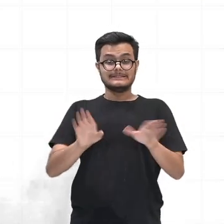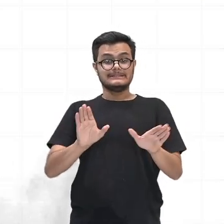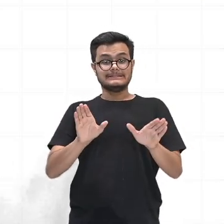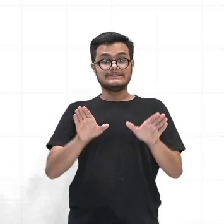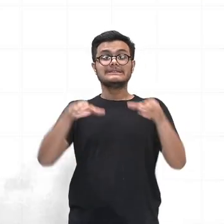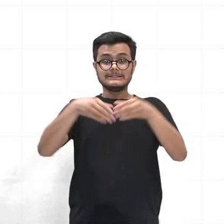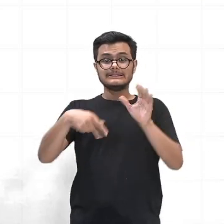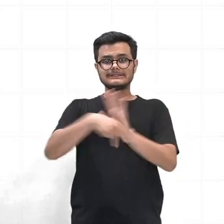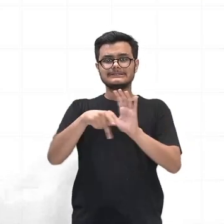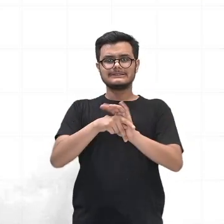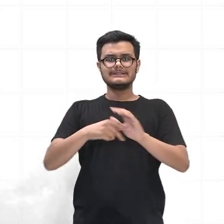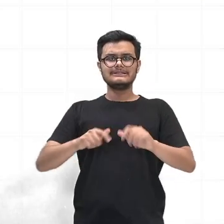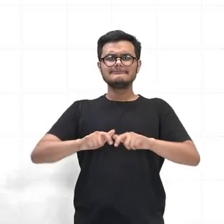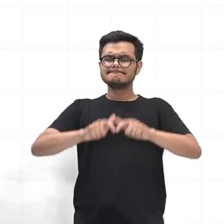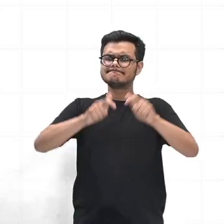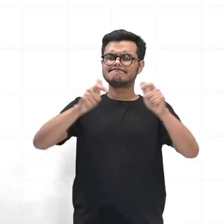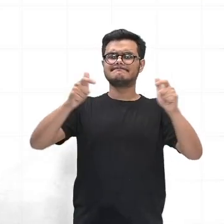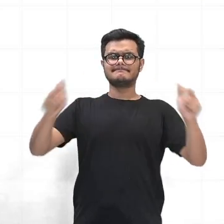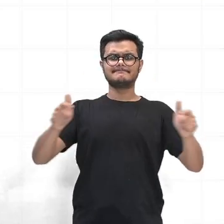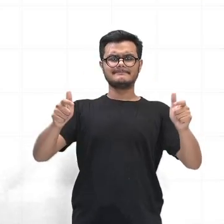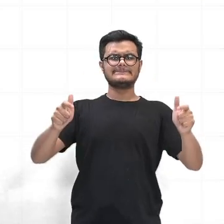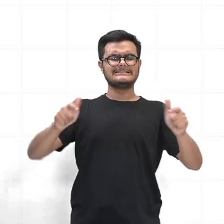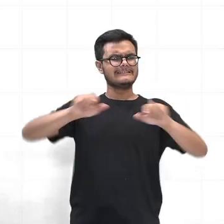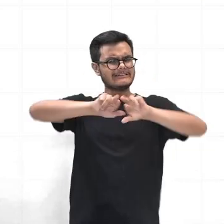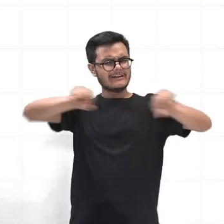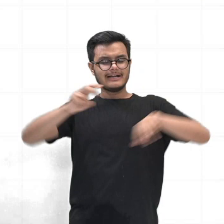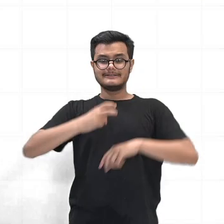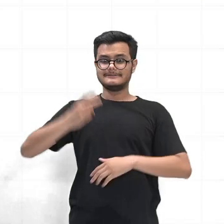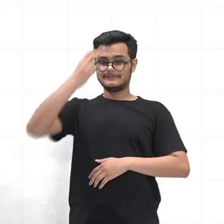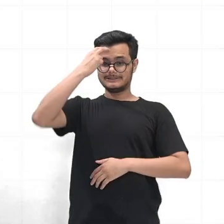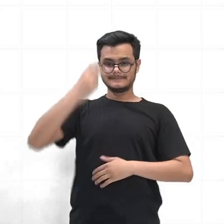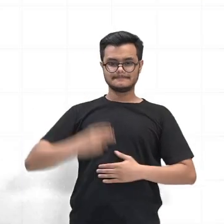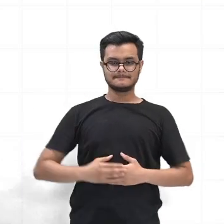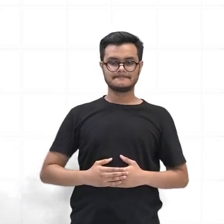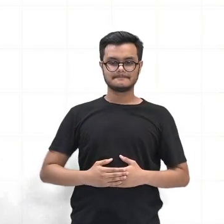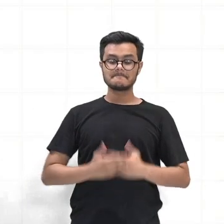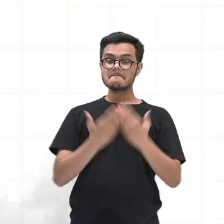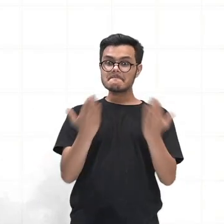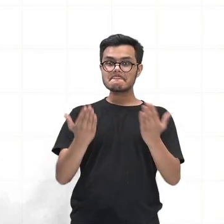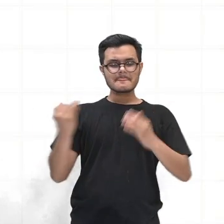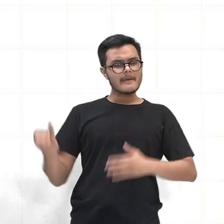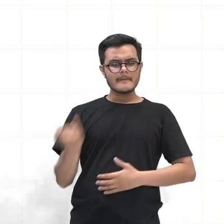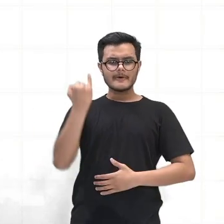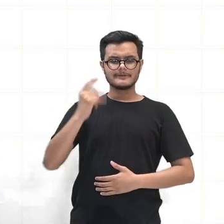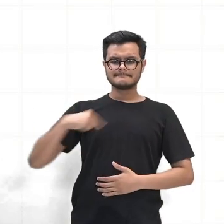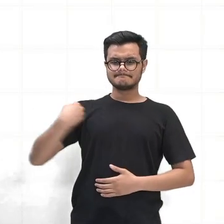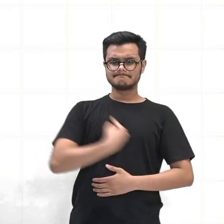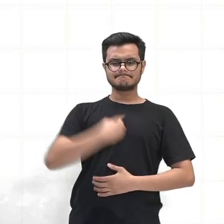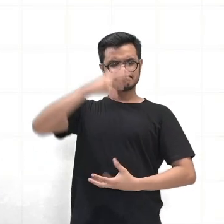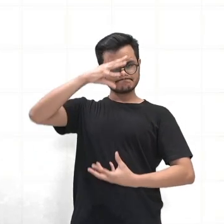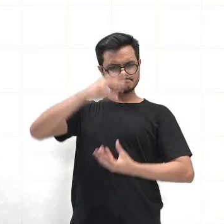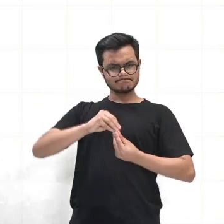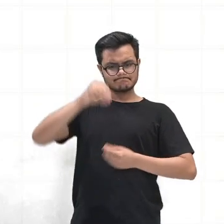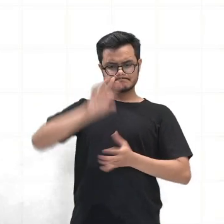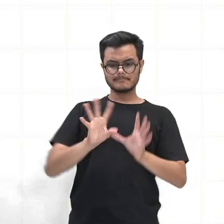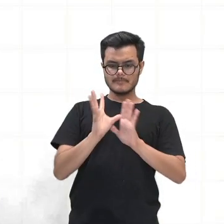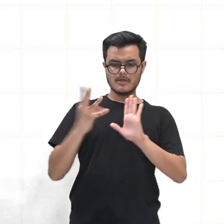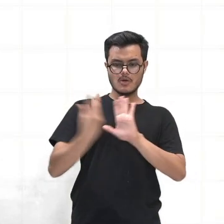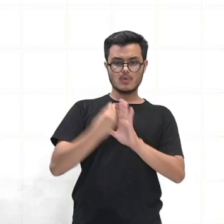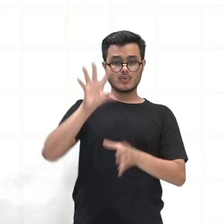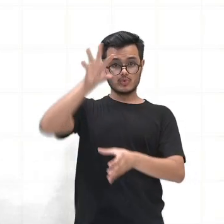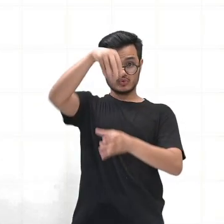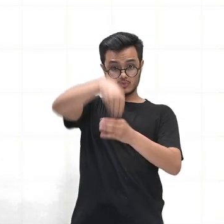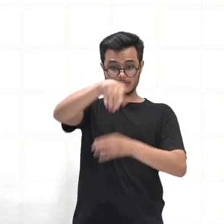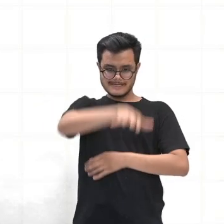construção de uma rica tapeçaria cultural. Olha só, é importante a gente entender que dentro da Amazônia